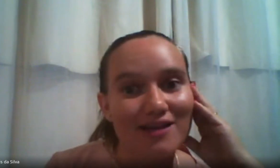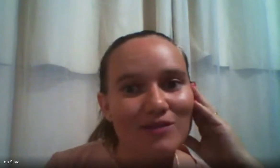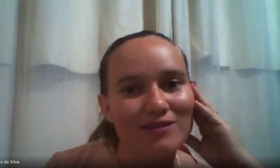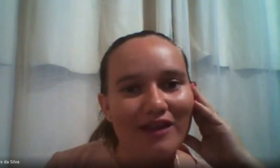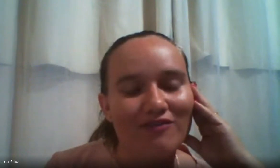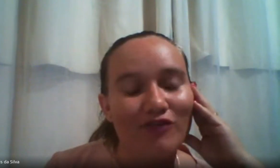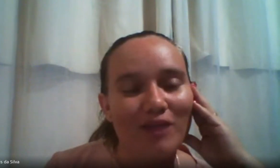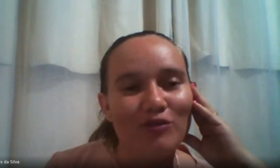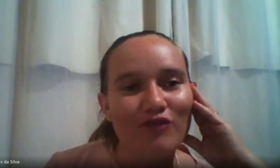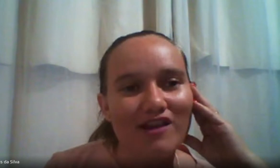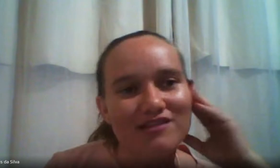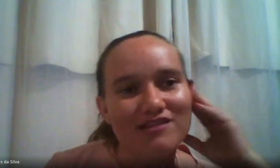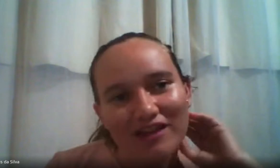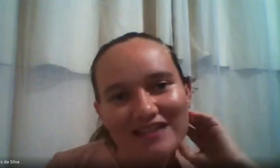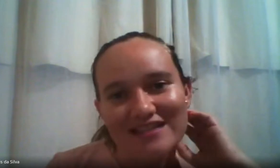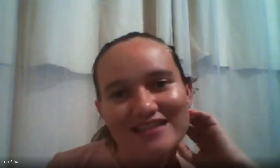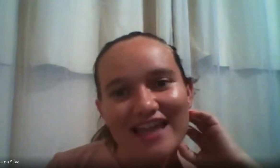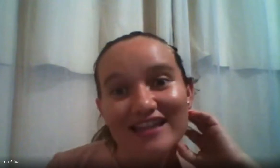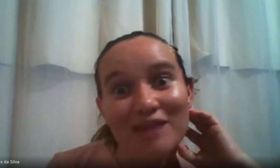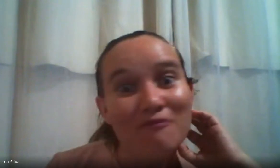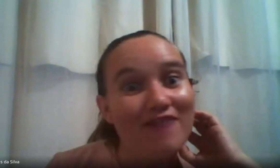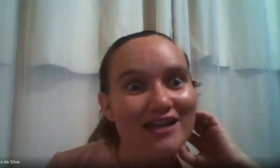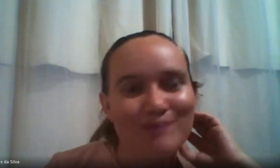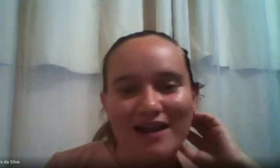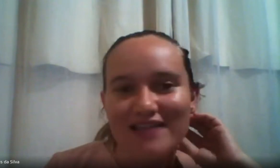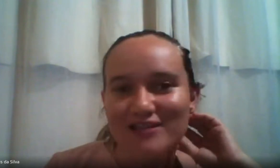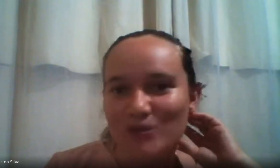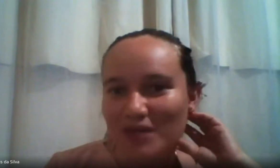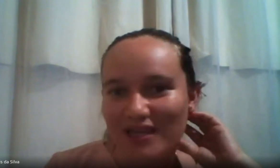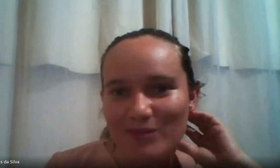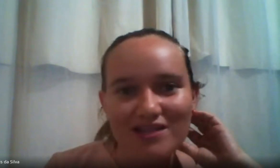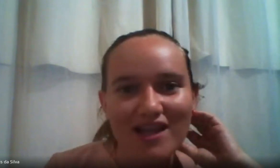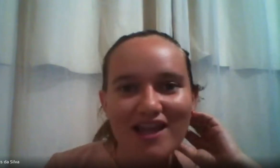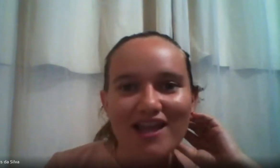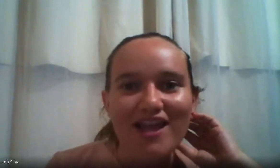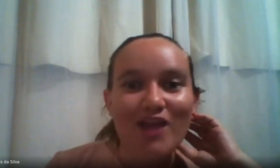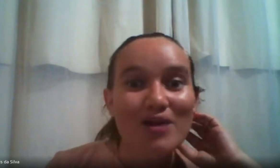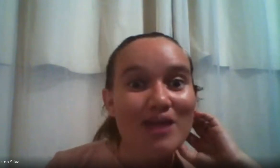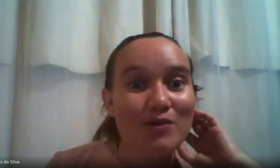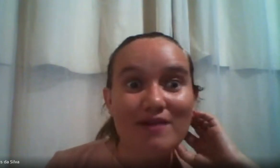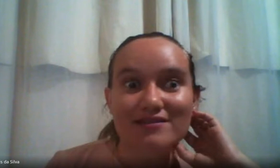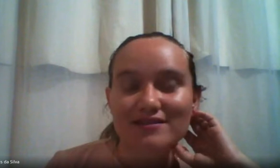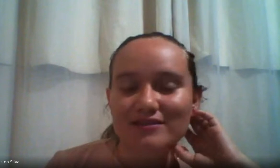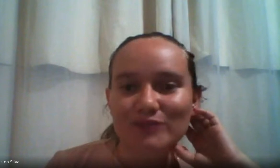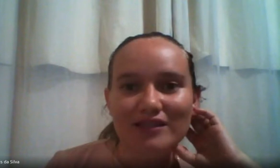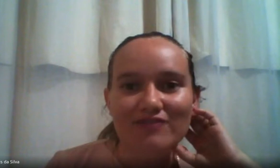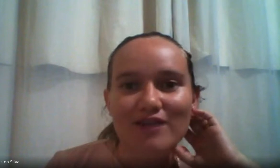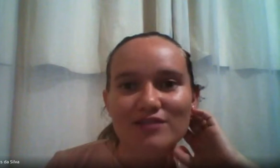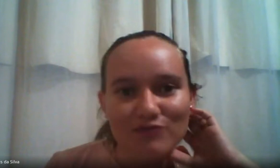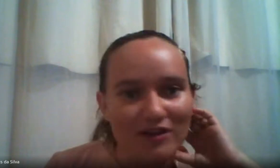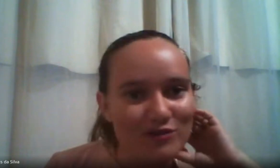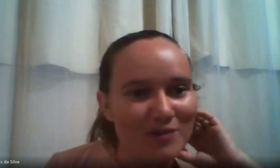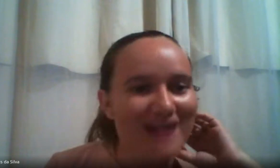e a Libras também. Fiquei muito feliz, porque nessa CCTEC tem várias palestras sobre Libras. Eu olhei a programação, né? Tem